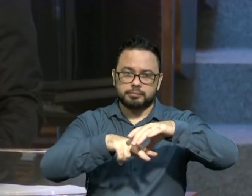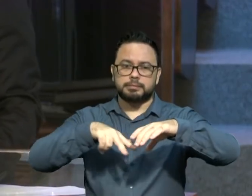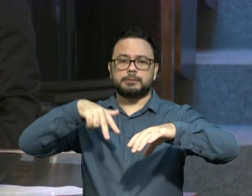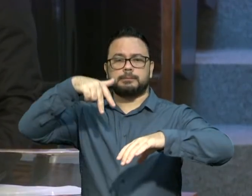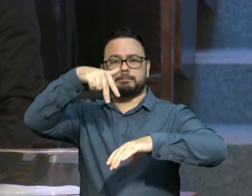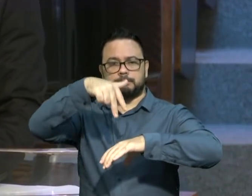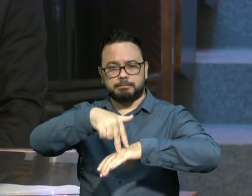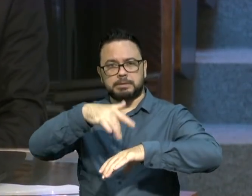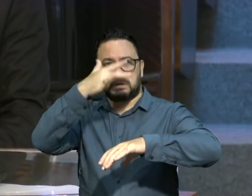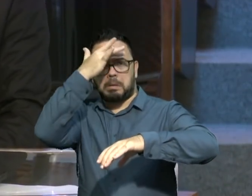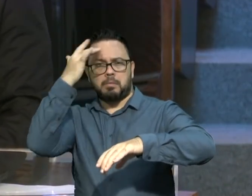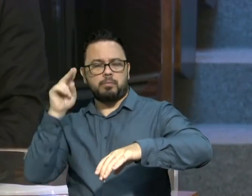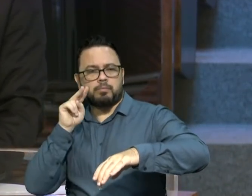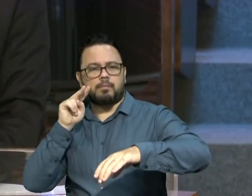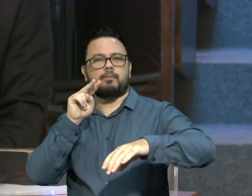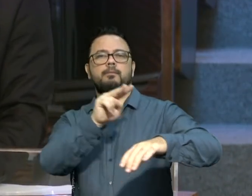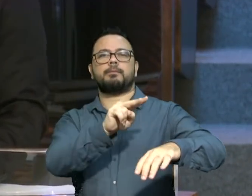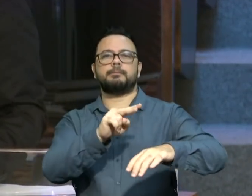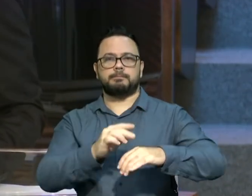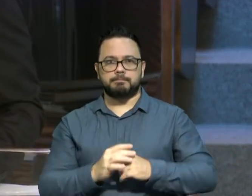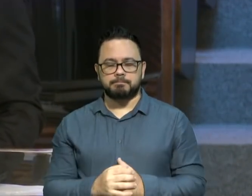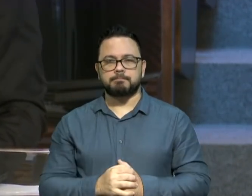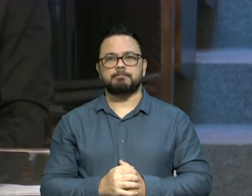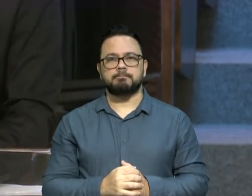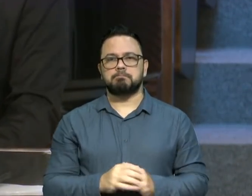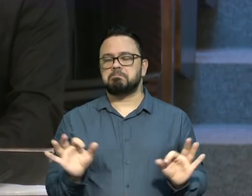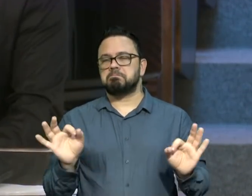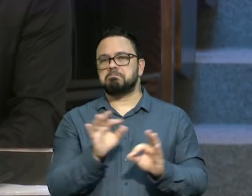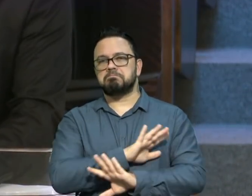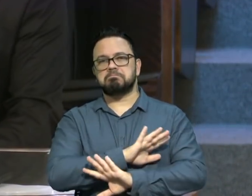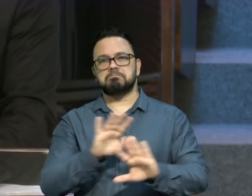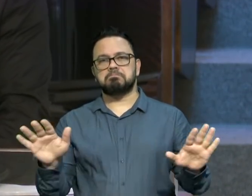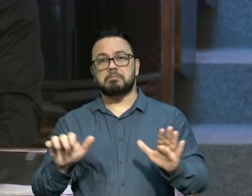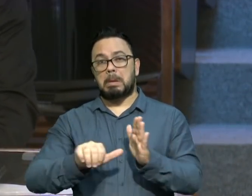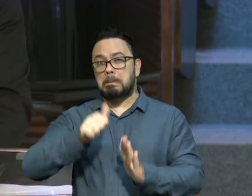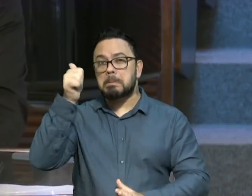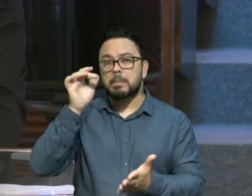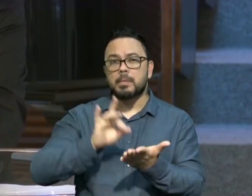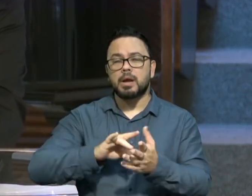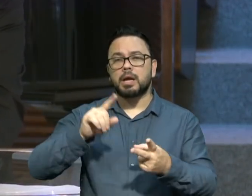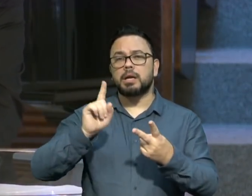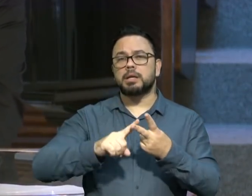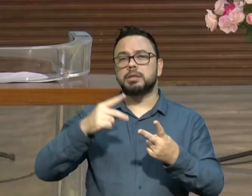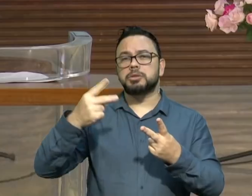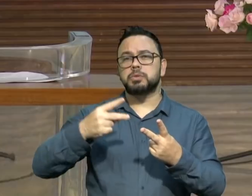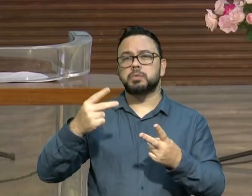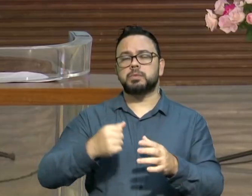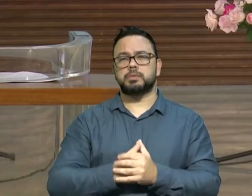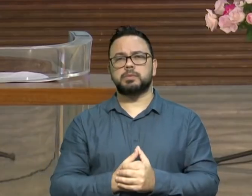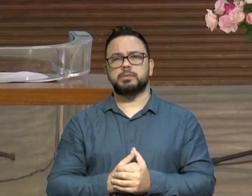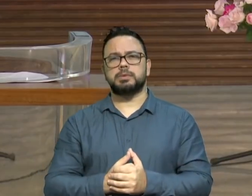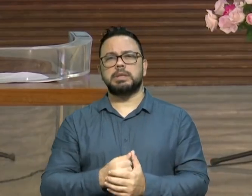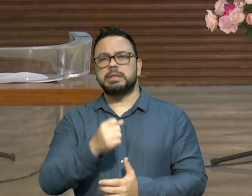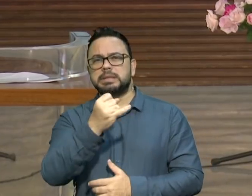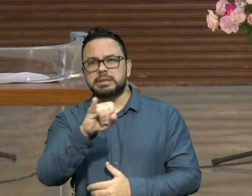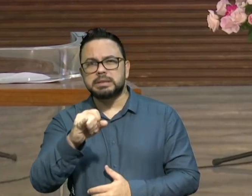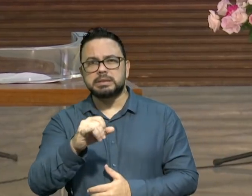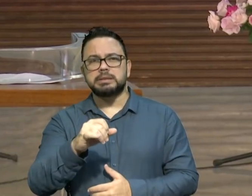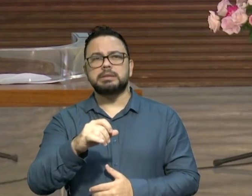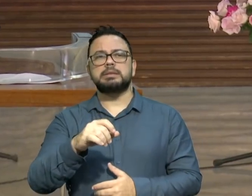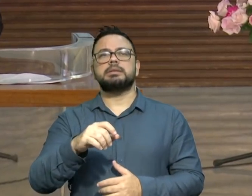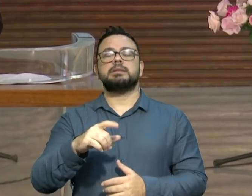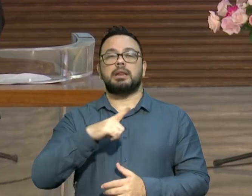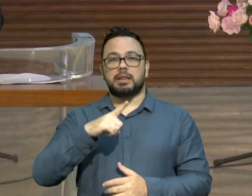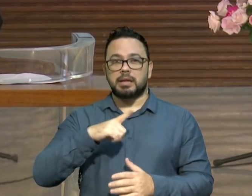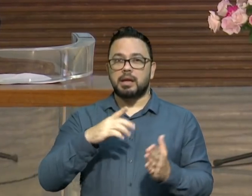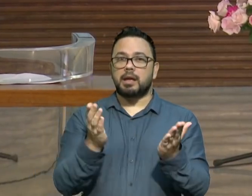morreu foi sepultado ressuscitou e apareceu pronto essa é a primeira verdade a segunda a verdade sem a ressurreição não existe evangelho